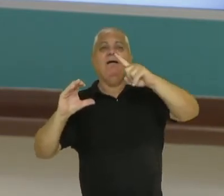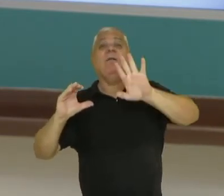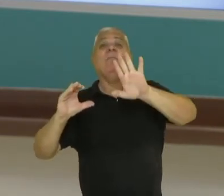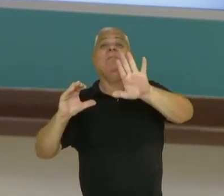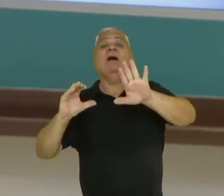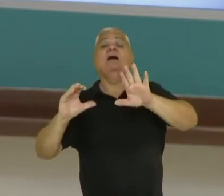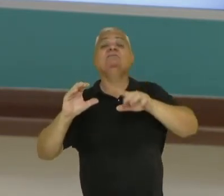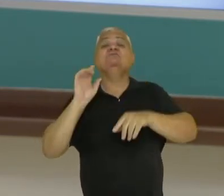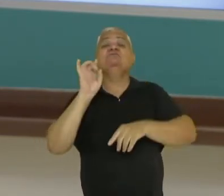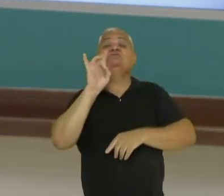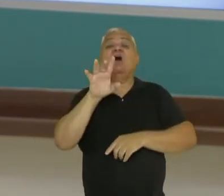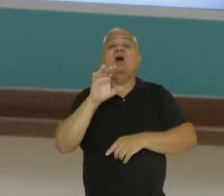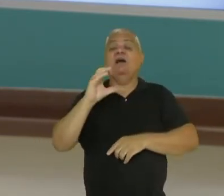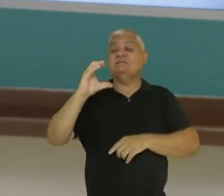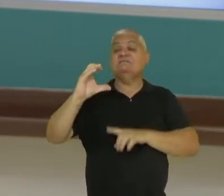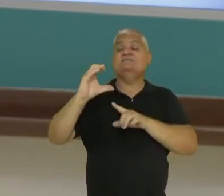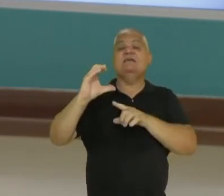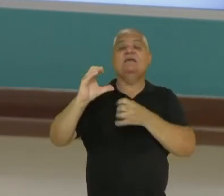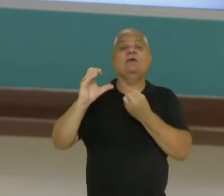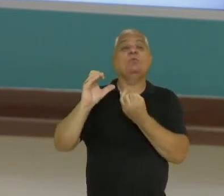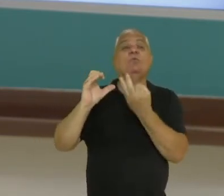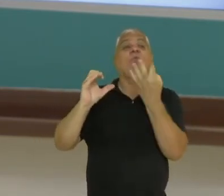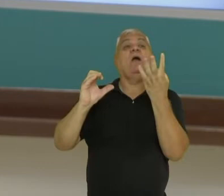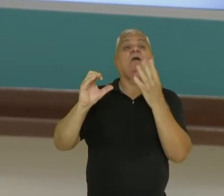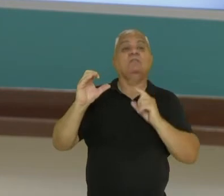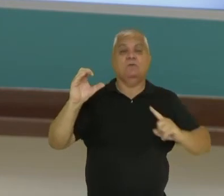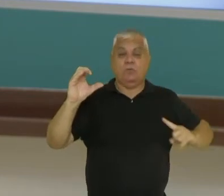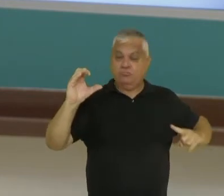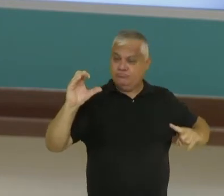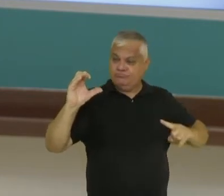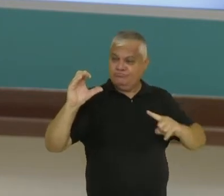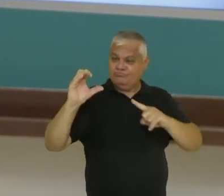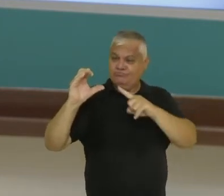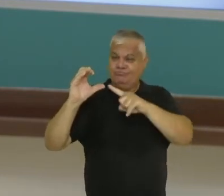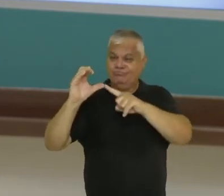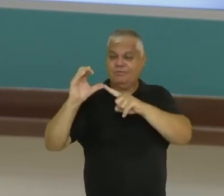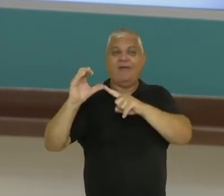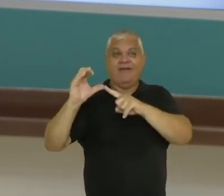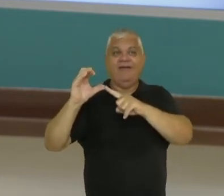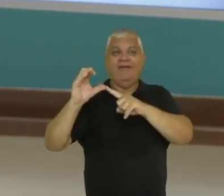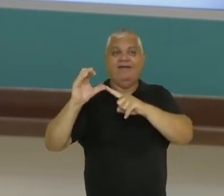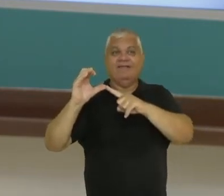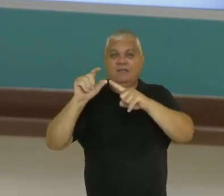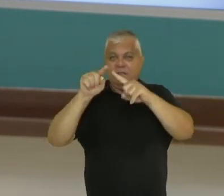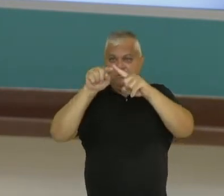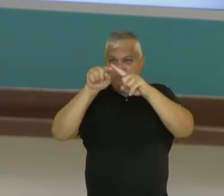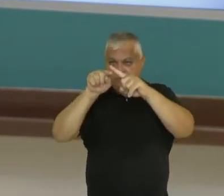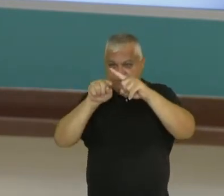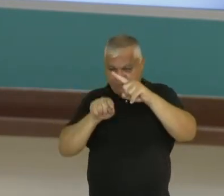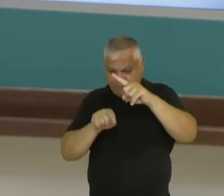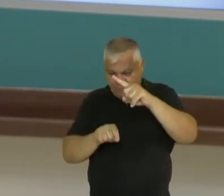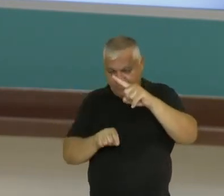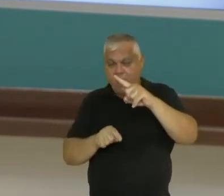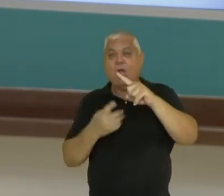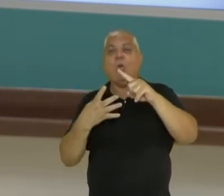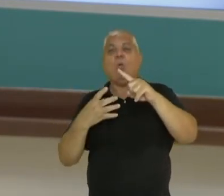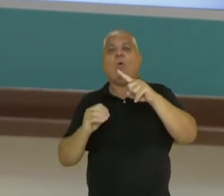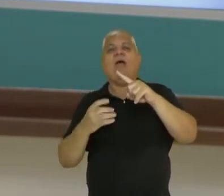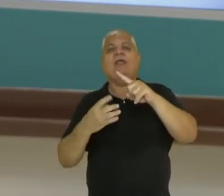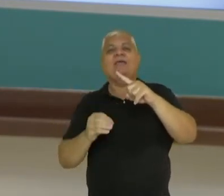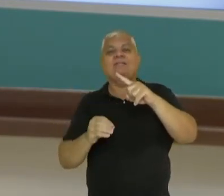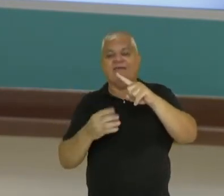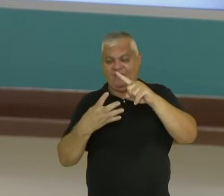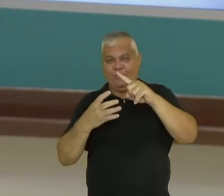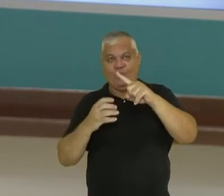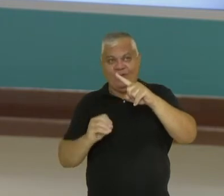densidade é a divisão ali da massa pelo volume. Então escolhemos esse ponto aqui, onde a gente tem um volume aqui de 40,